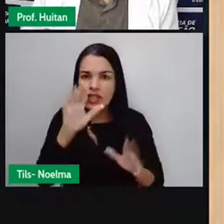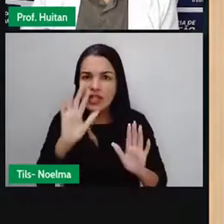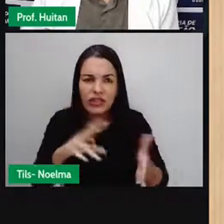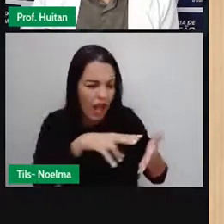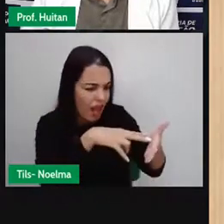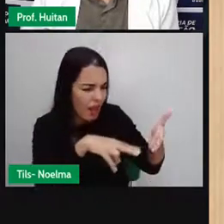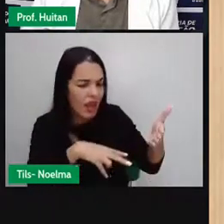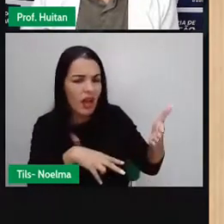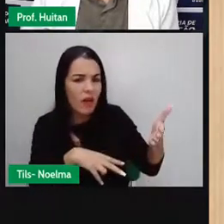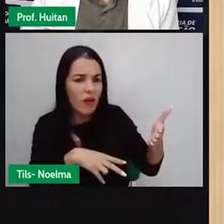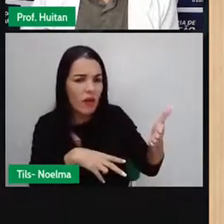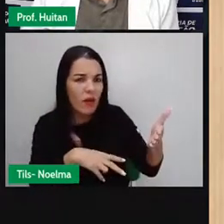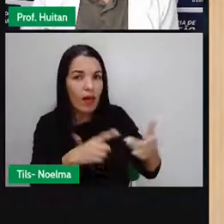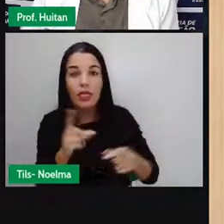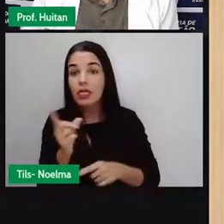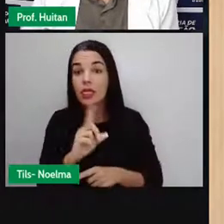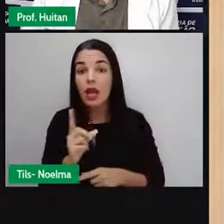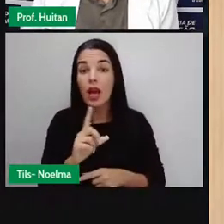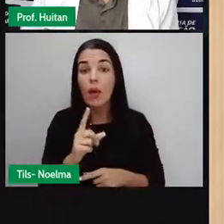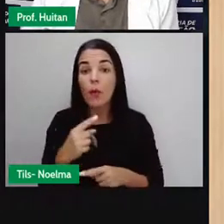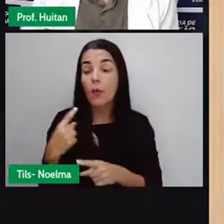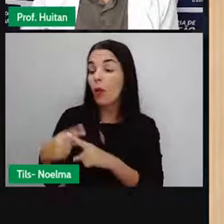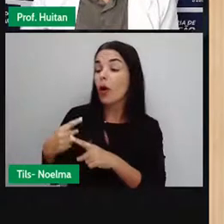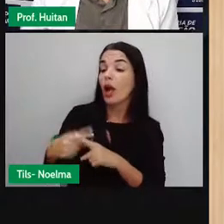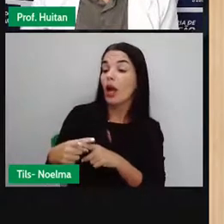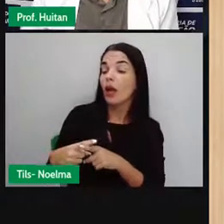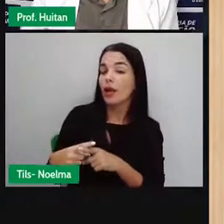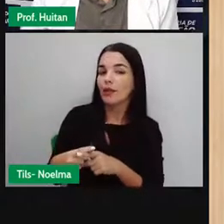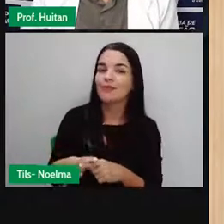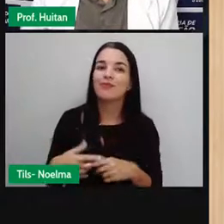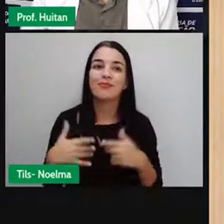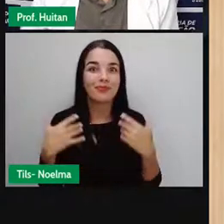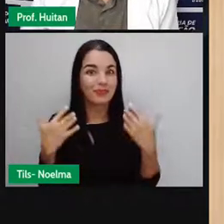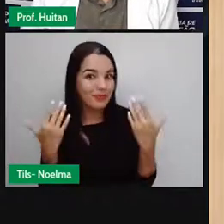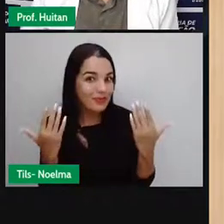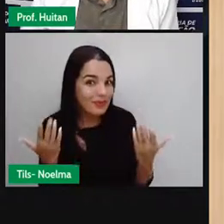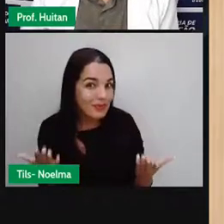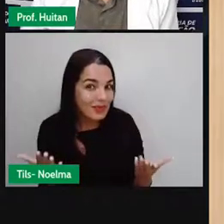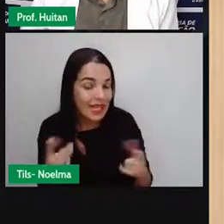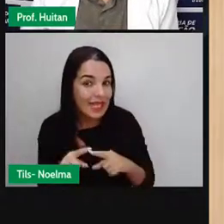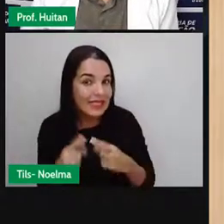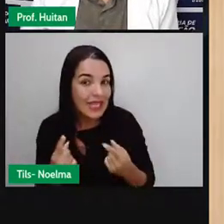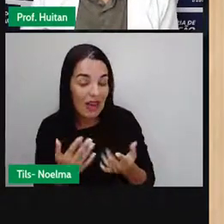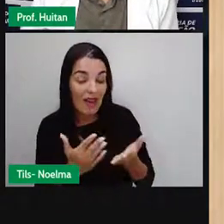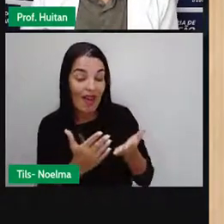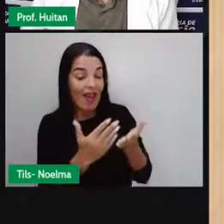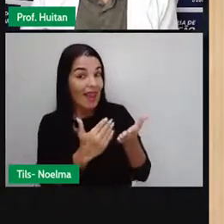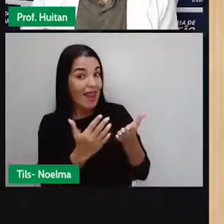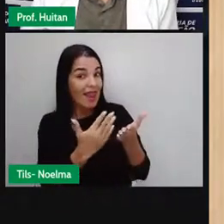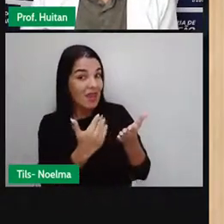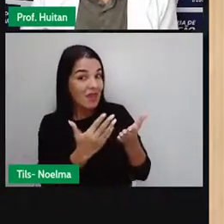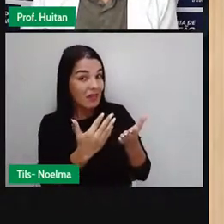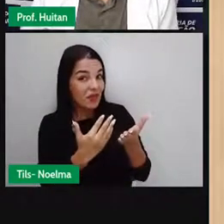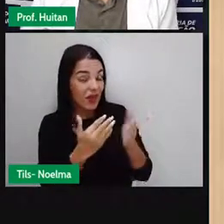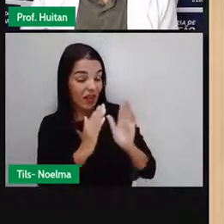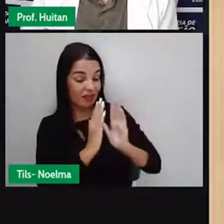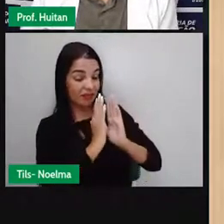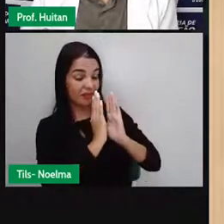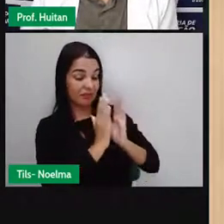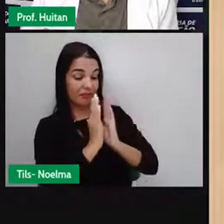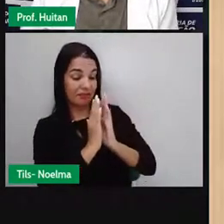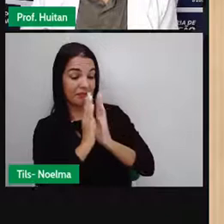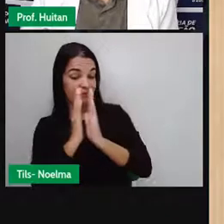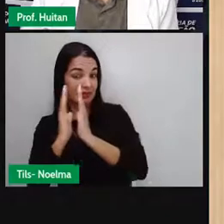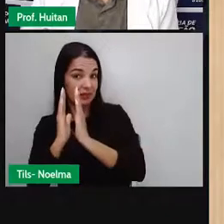Por quê? Então, o livro, ele não é algo para ser deixado de enfeite em cima